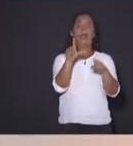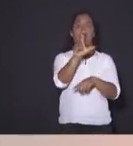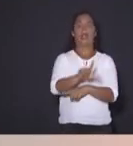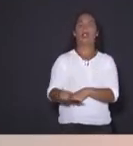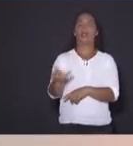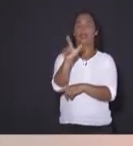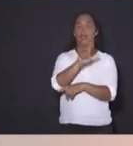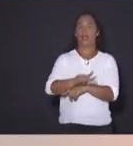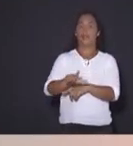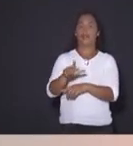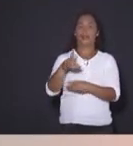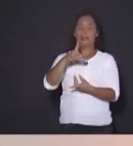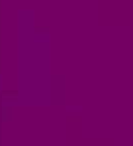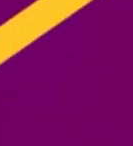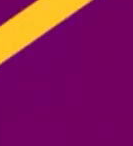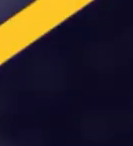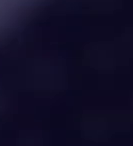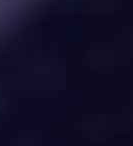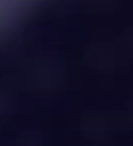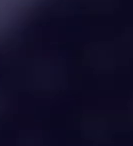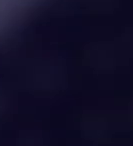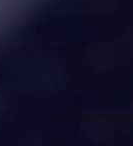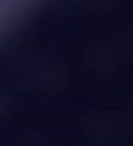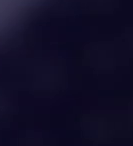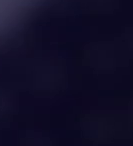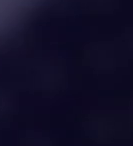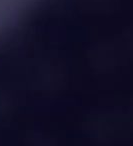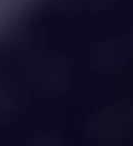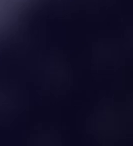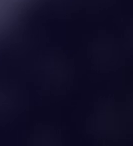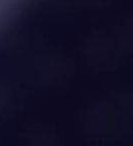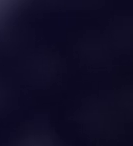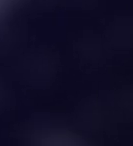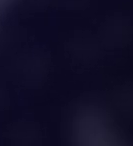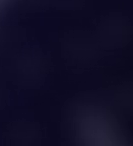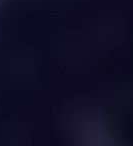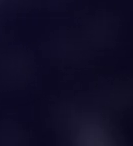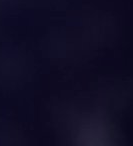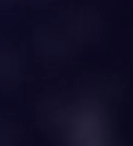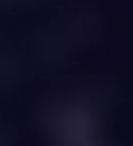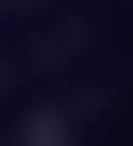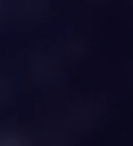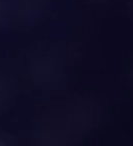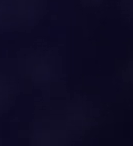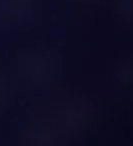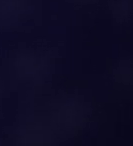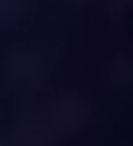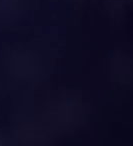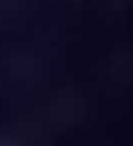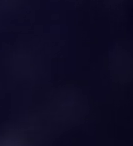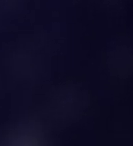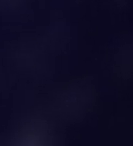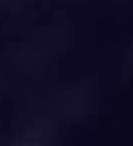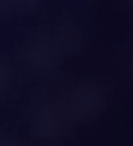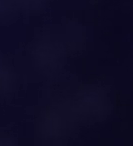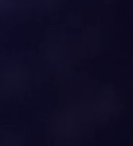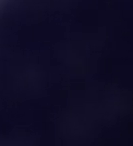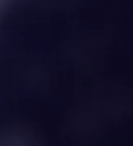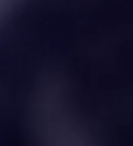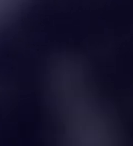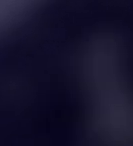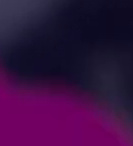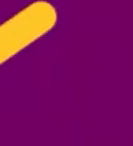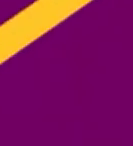dialética e educação em direitos humanos camila moreno que traz o tema ideologia de